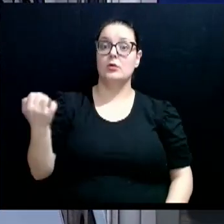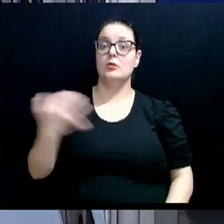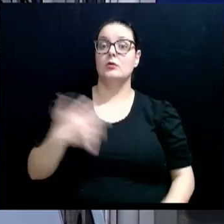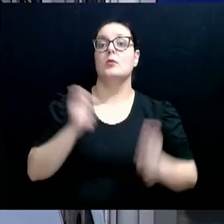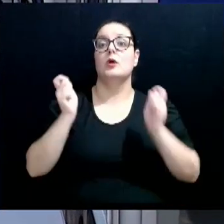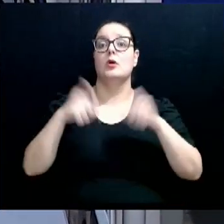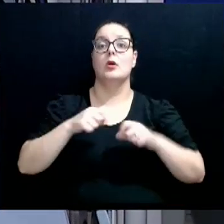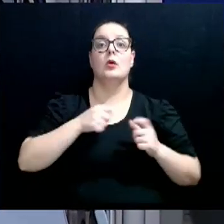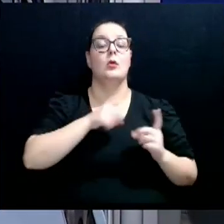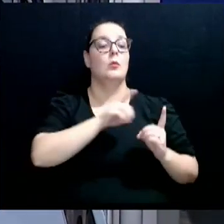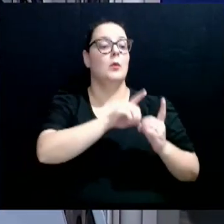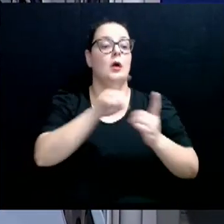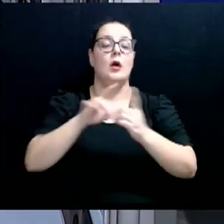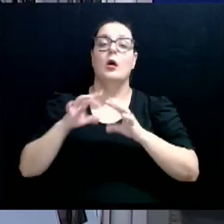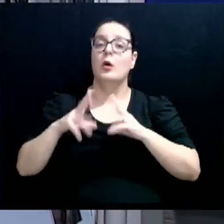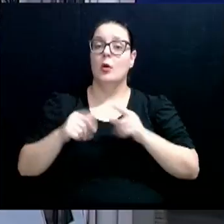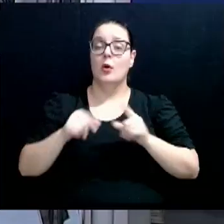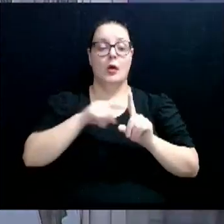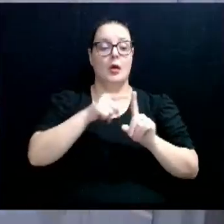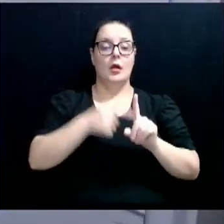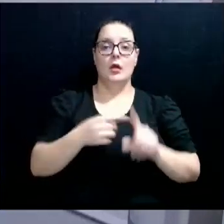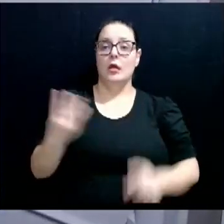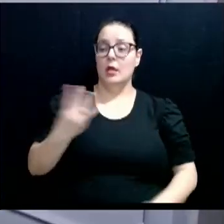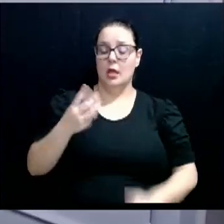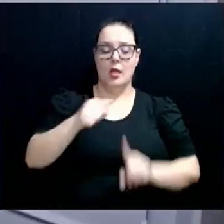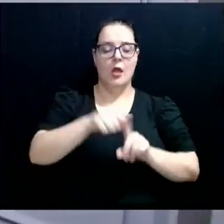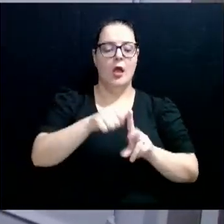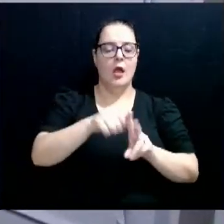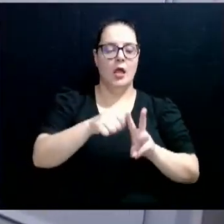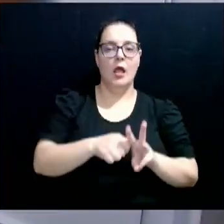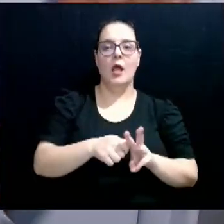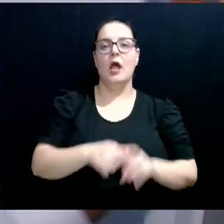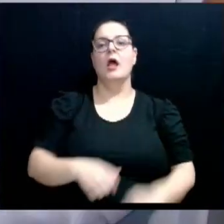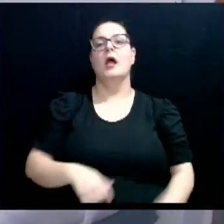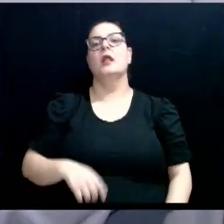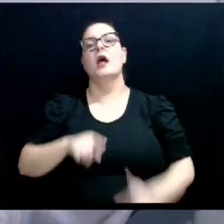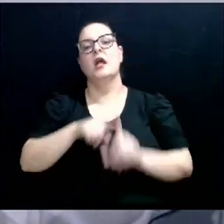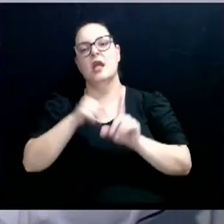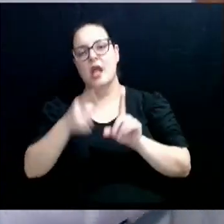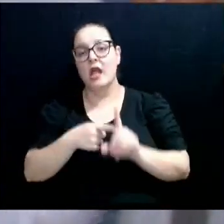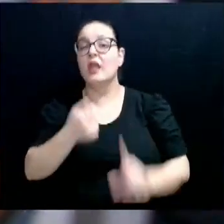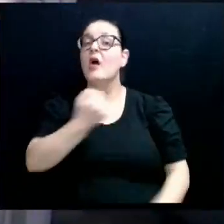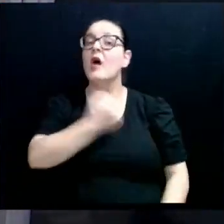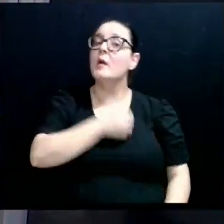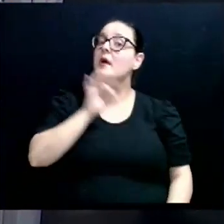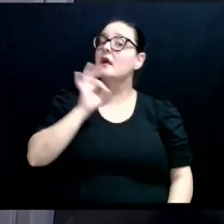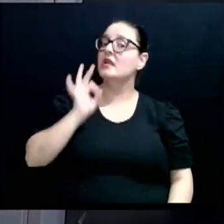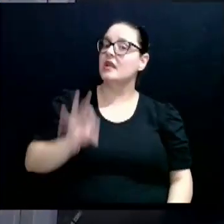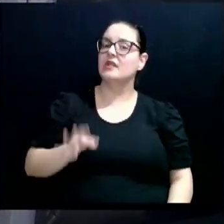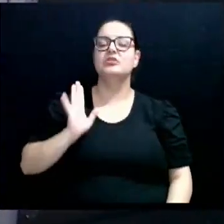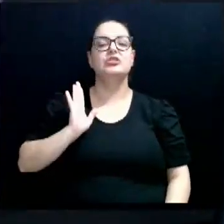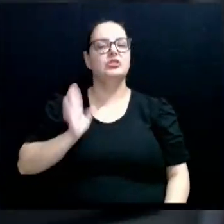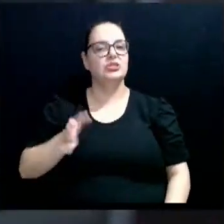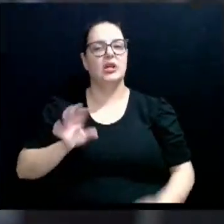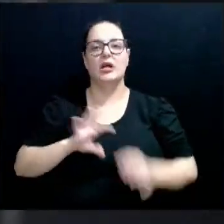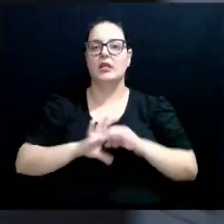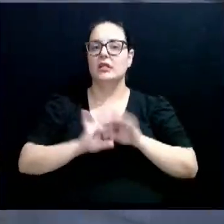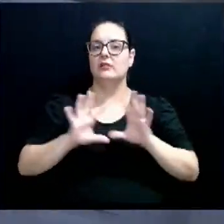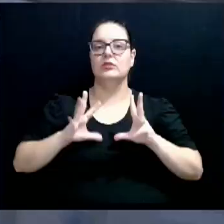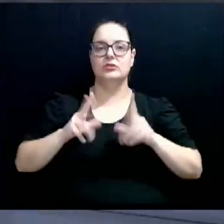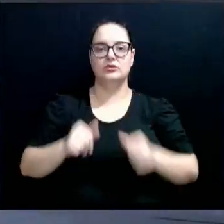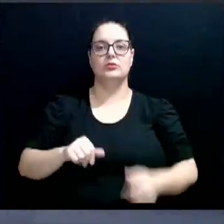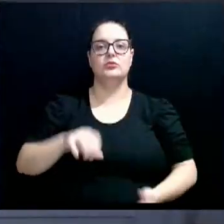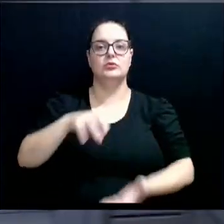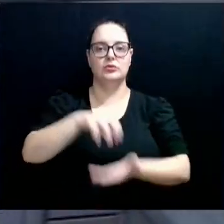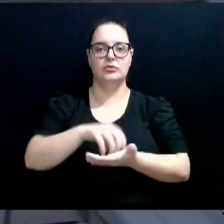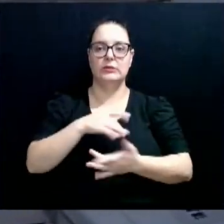as gestantes nesse terceiro trimestre da gestação. Então é um número adequado que já está disponível em todos os nossos centros de saúde e